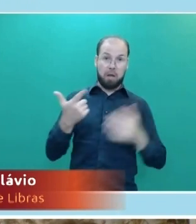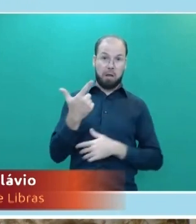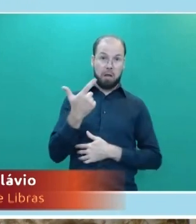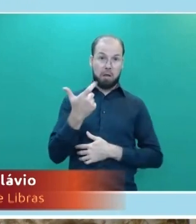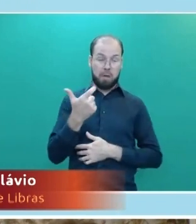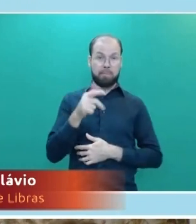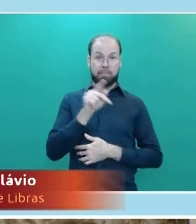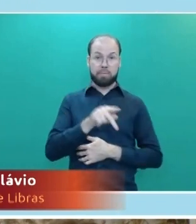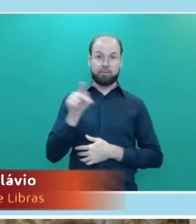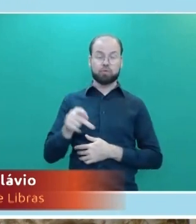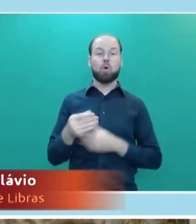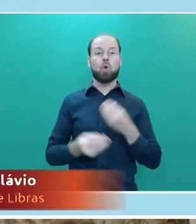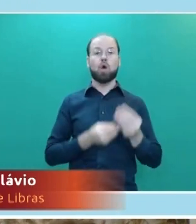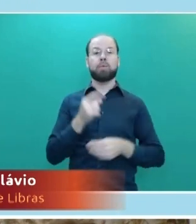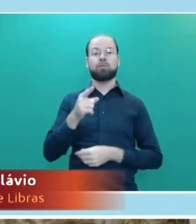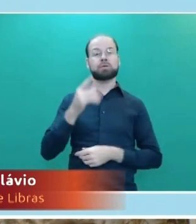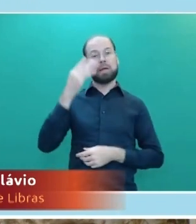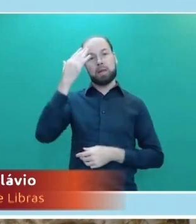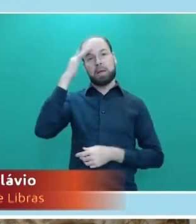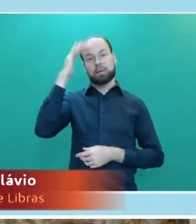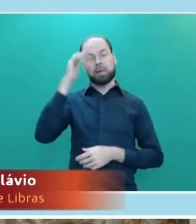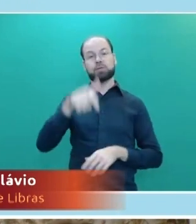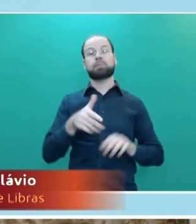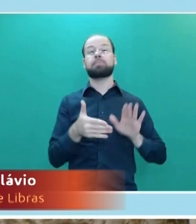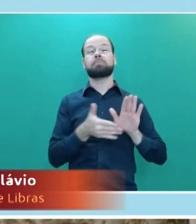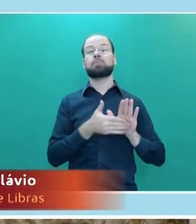é que você entende essas propostas?